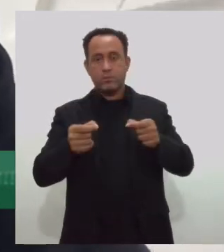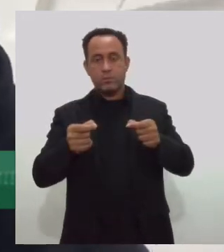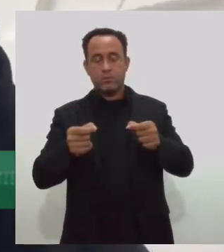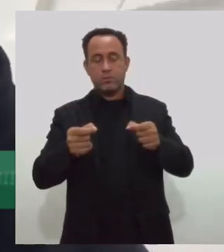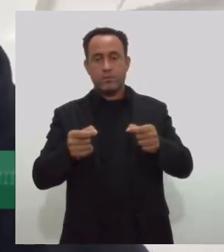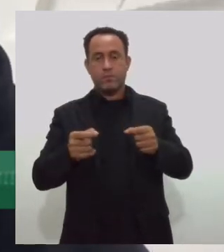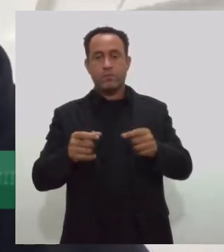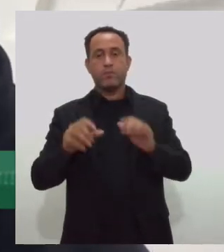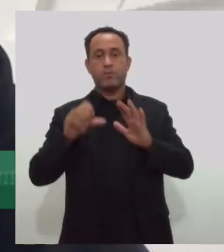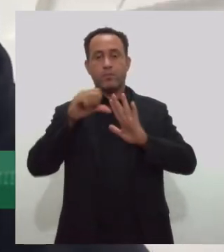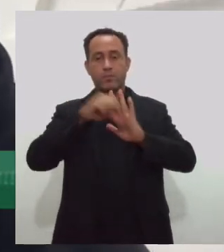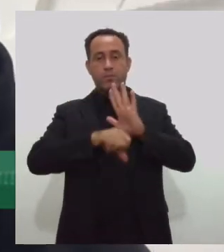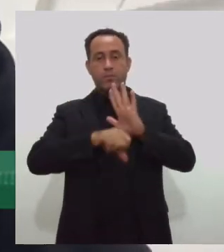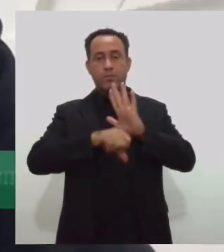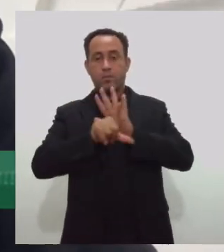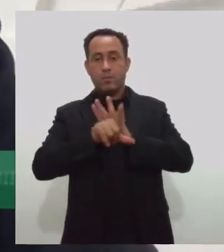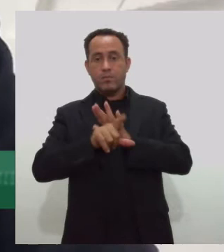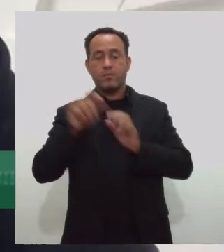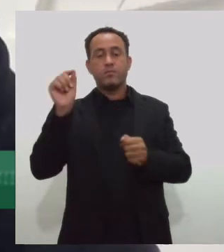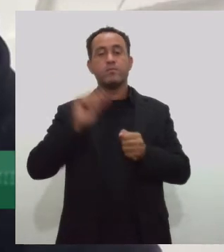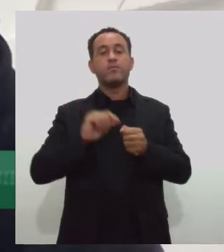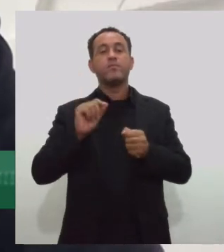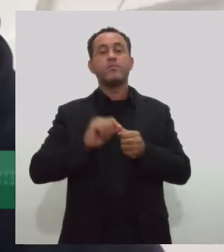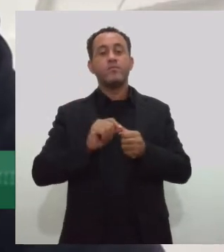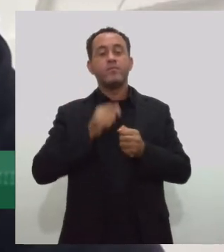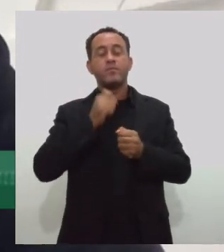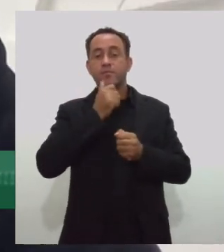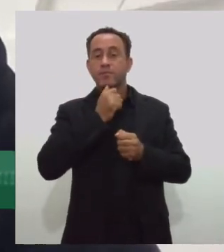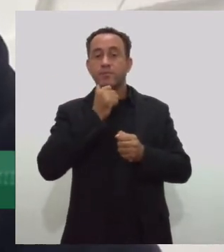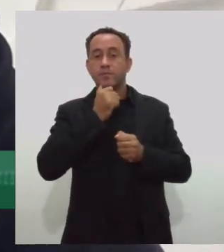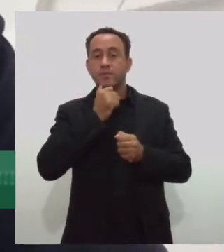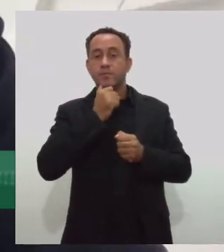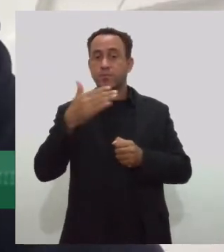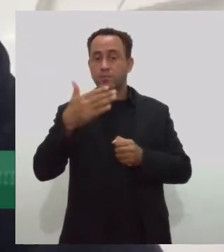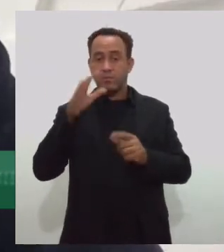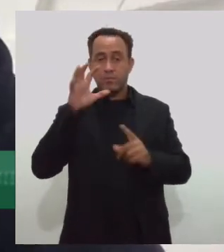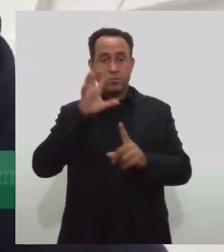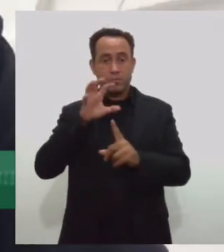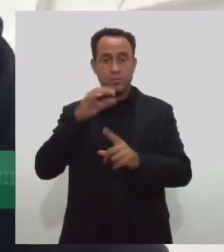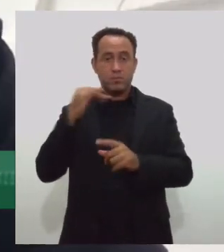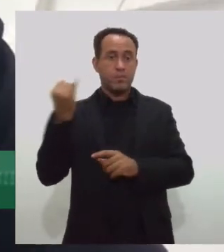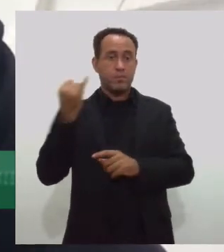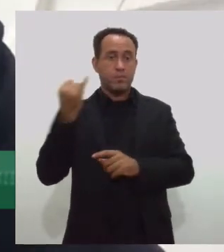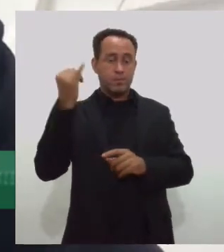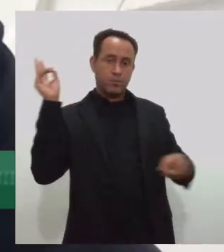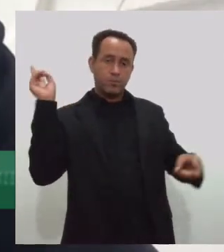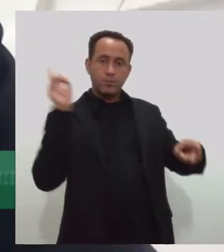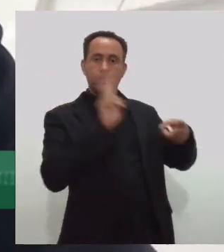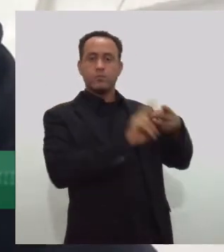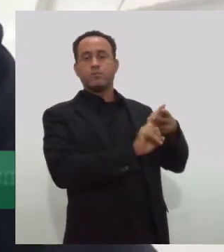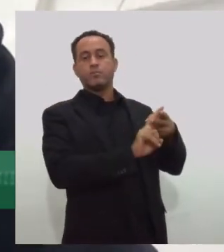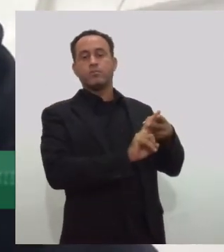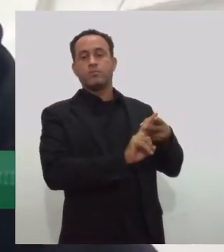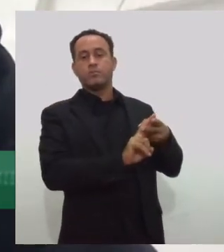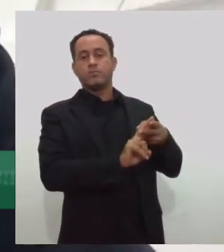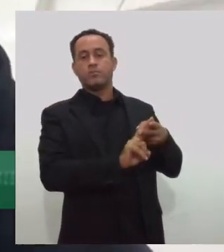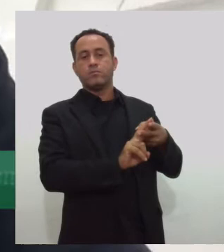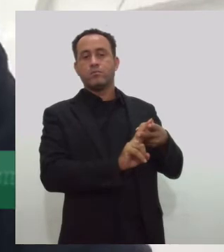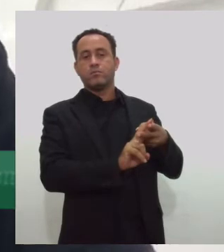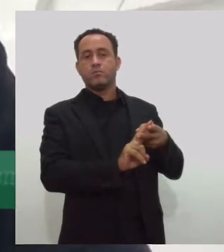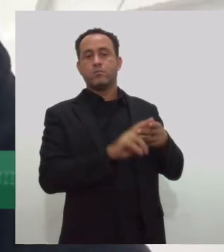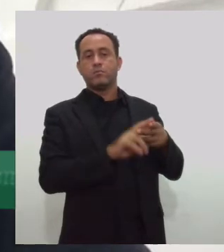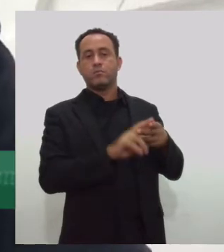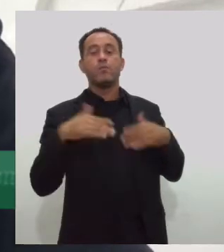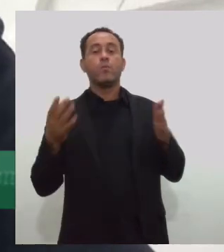que devem ser aplicadas que têm uma consequência talvez mais importante do que levar para a cadeia. E que penas são